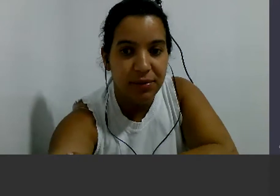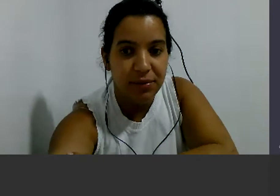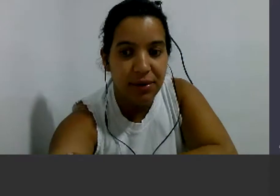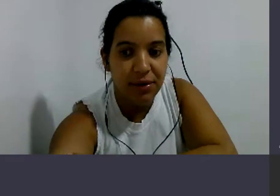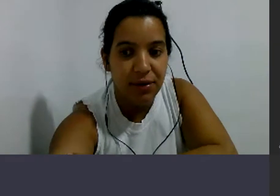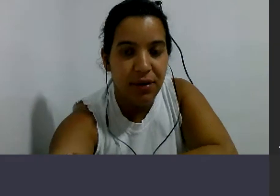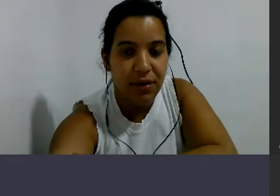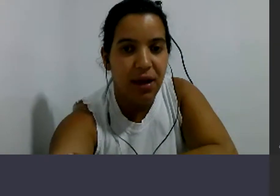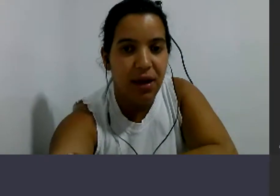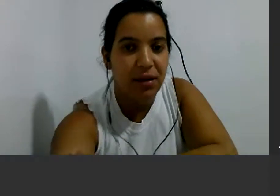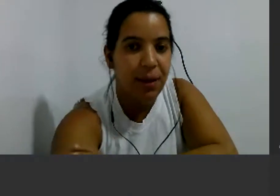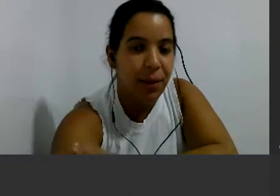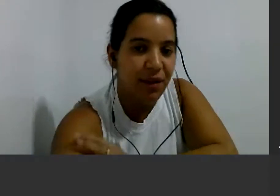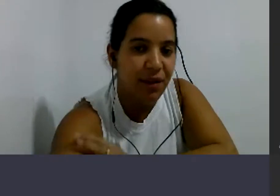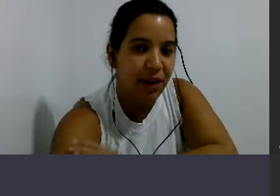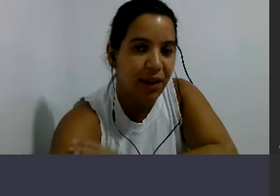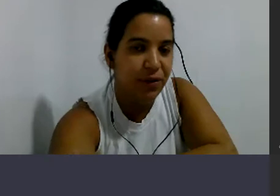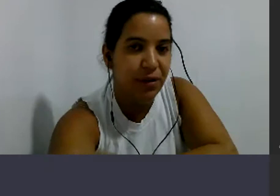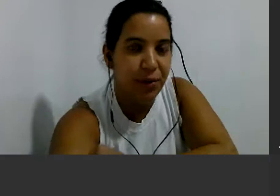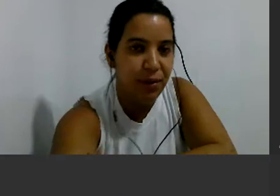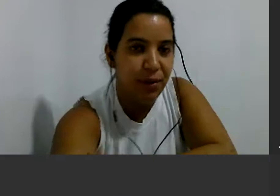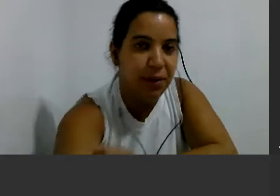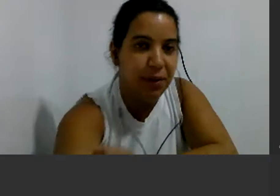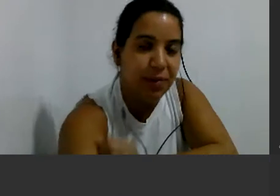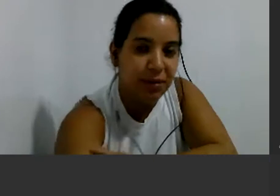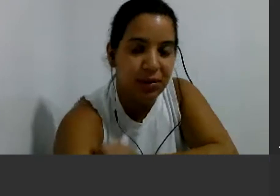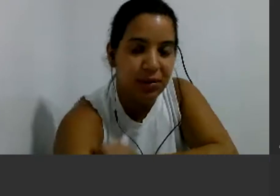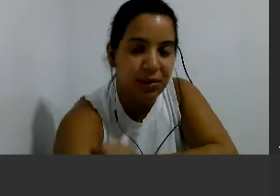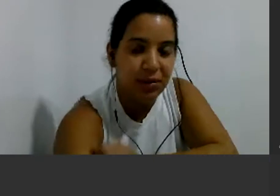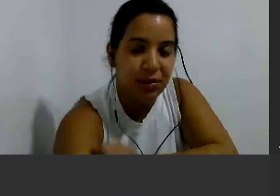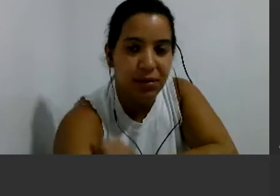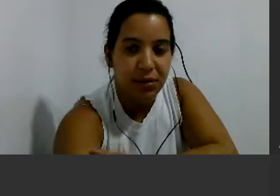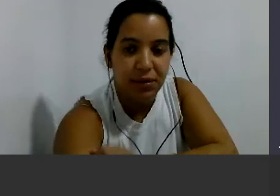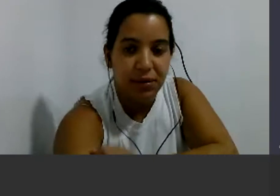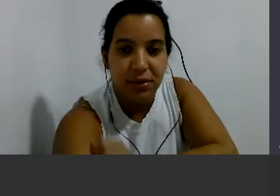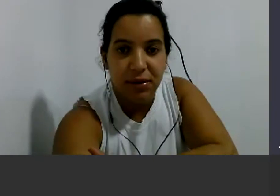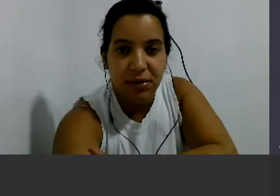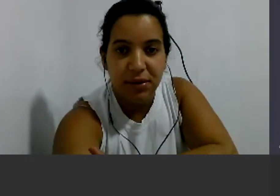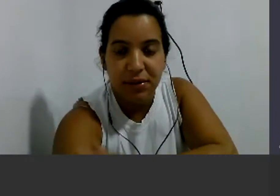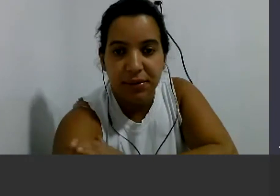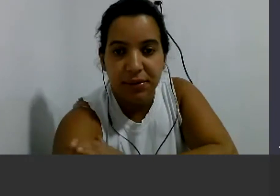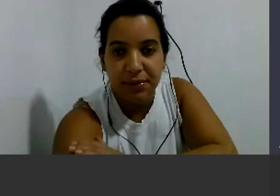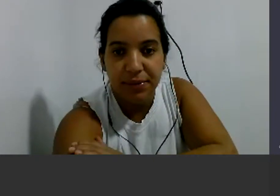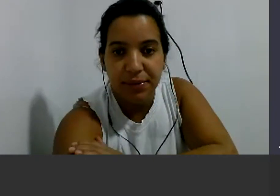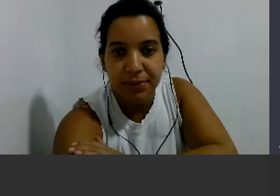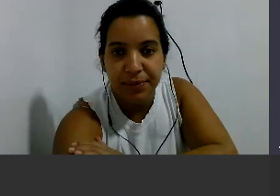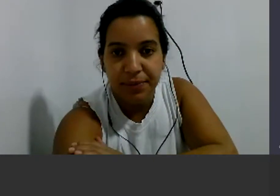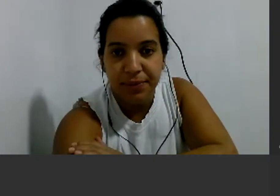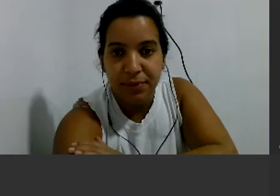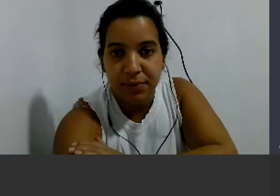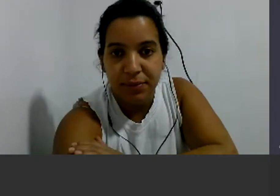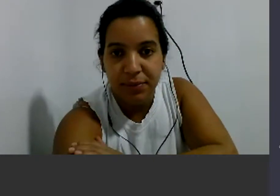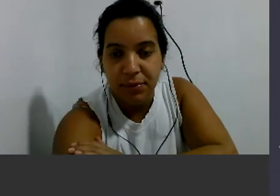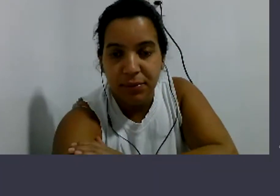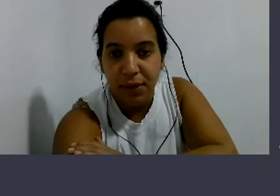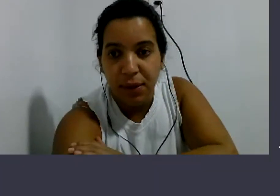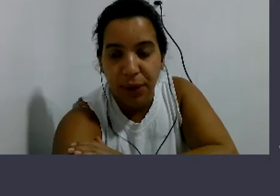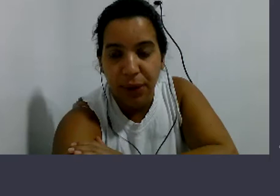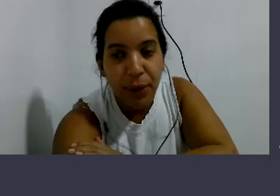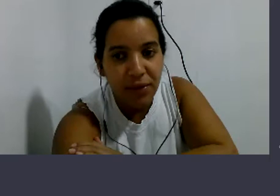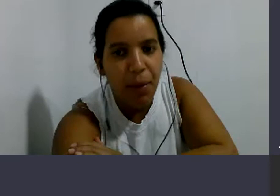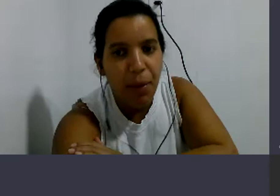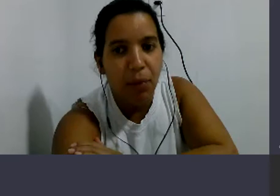aplicativo. Ah, tá. Porque o navegador tava dando problema ontem. Agora melhorou ou ainda não?